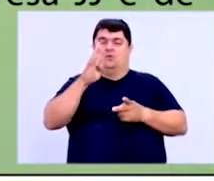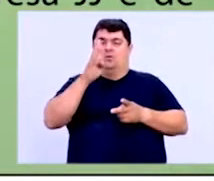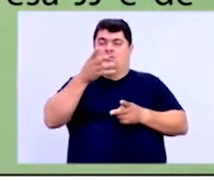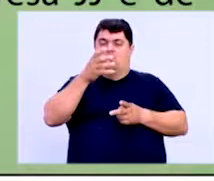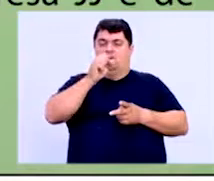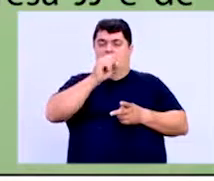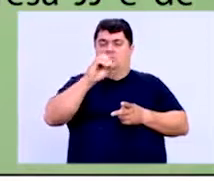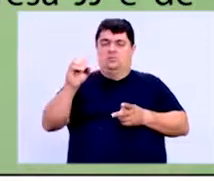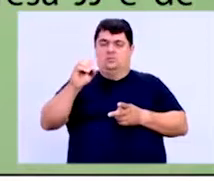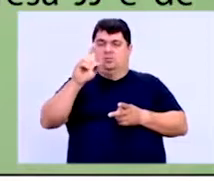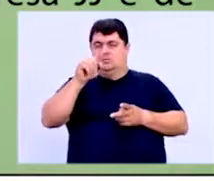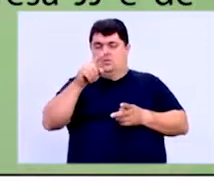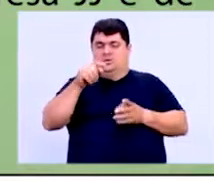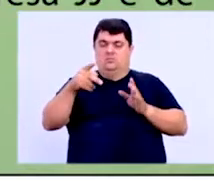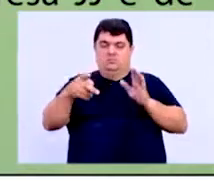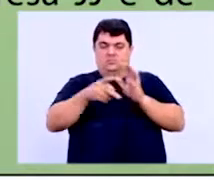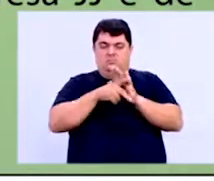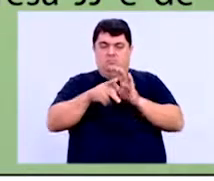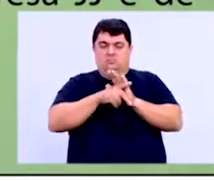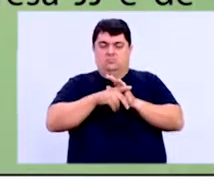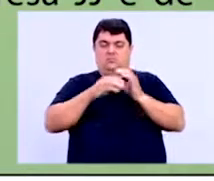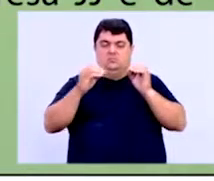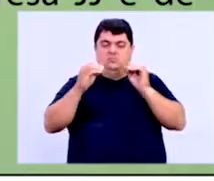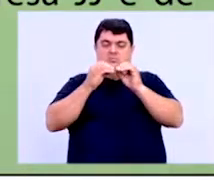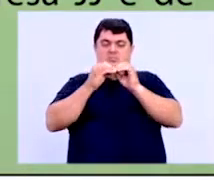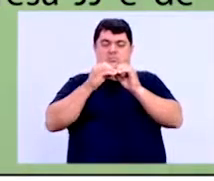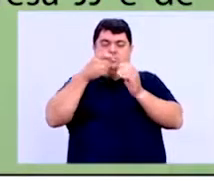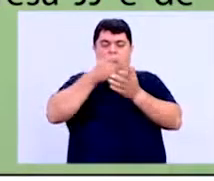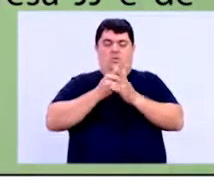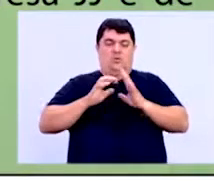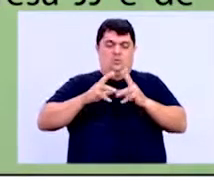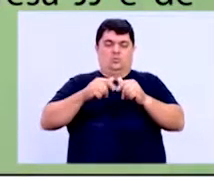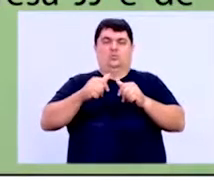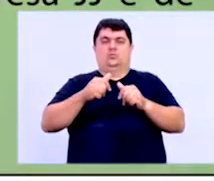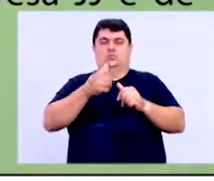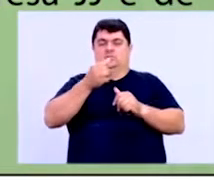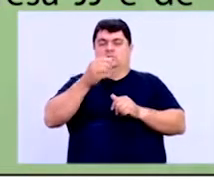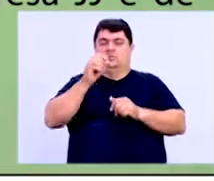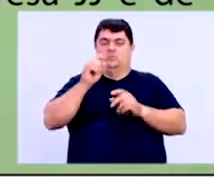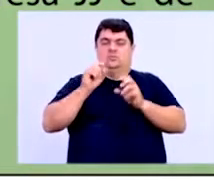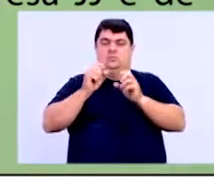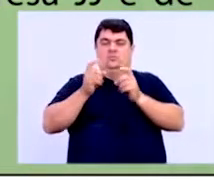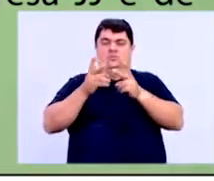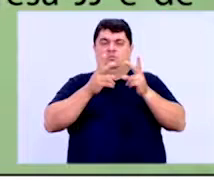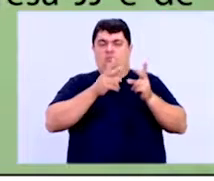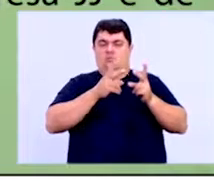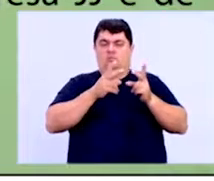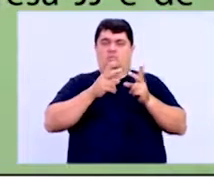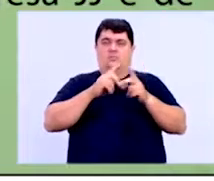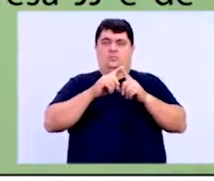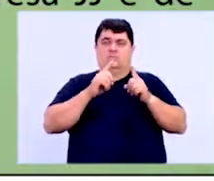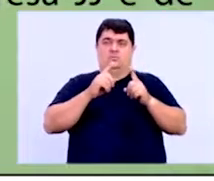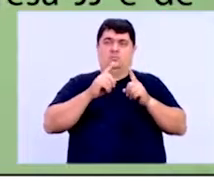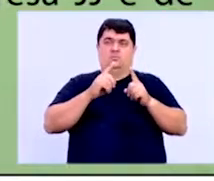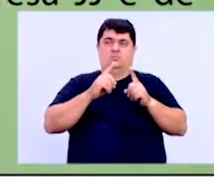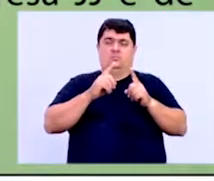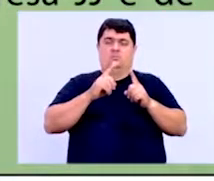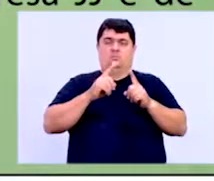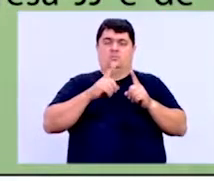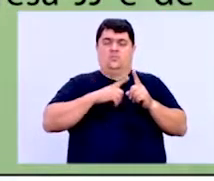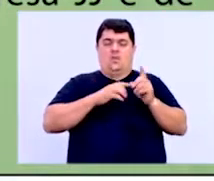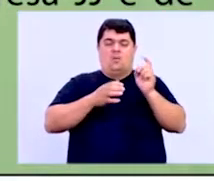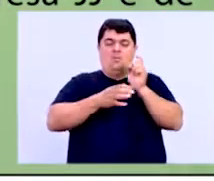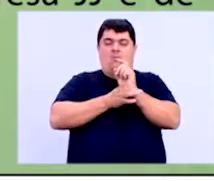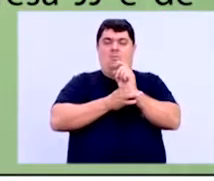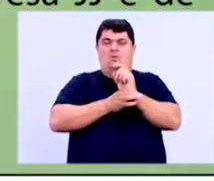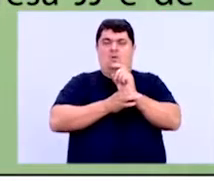4.800 foi o ponto de equilíbrio. 6.000 foi a unidade vendida. Certo? Então, o margem de